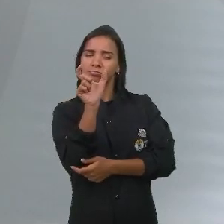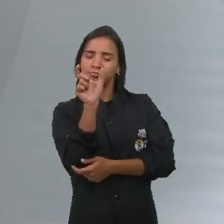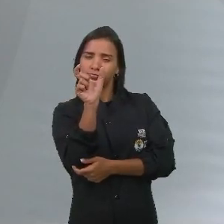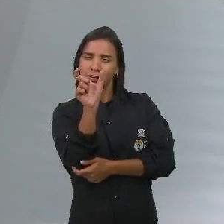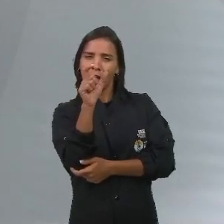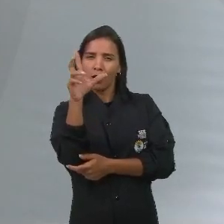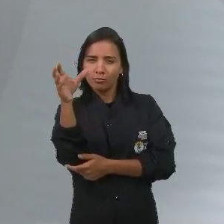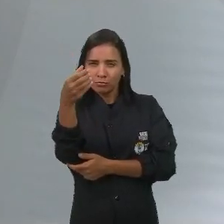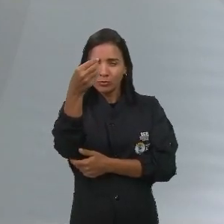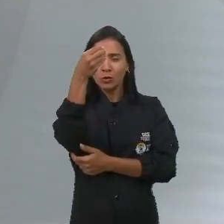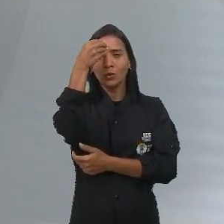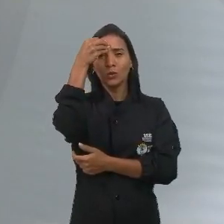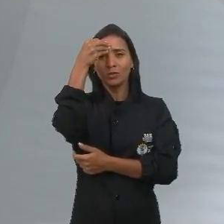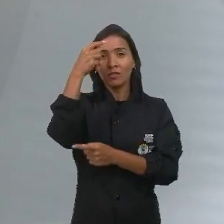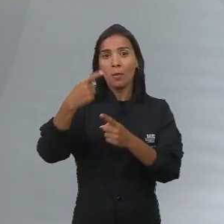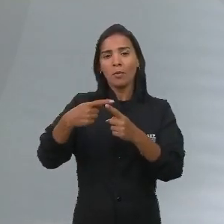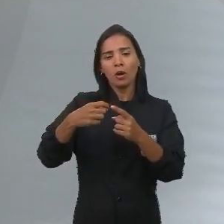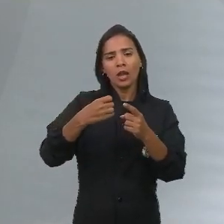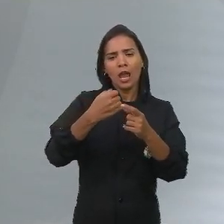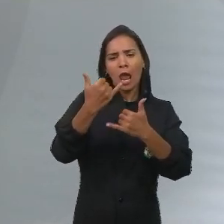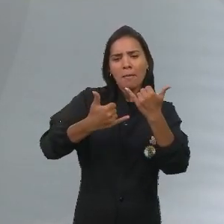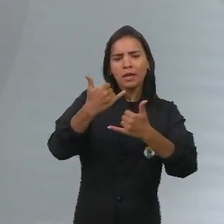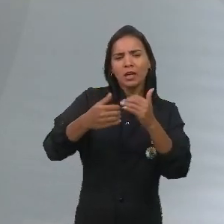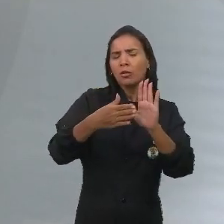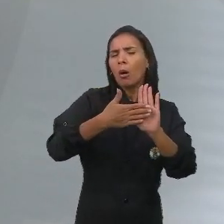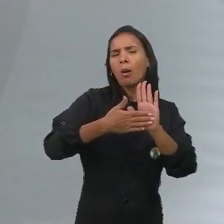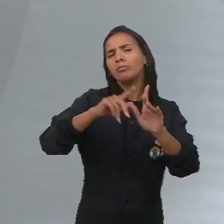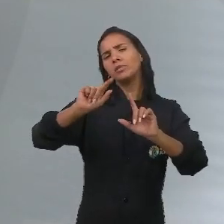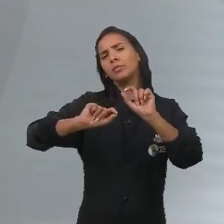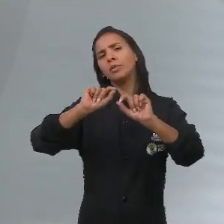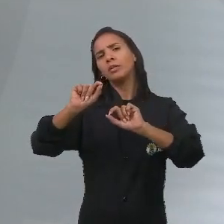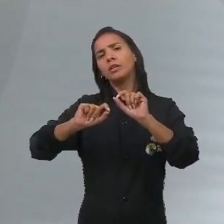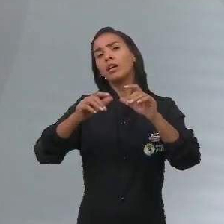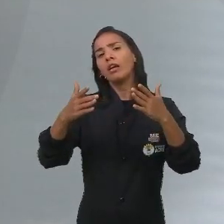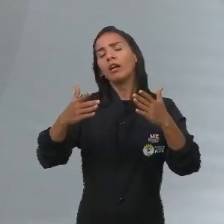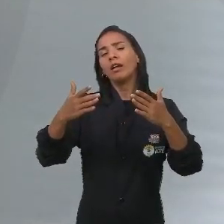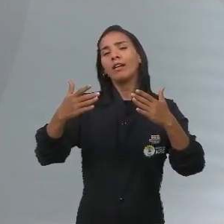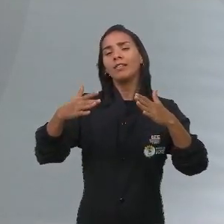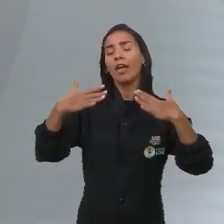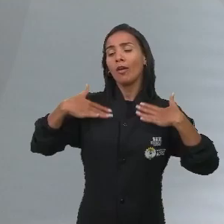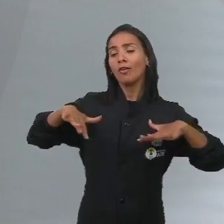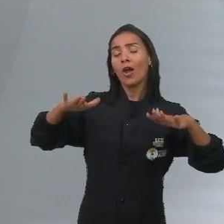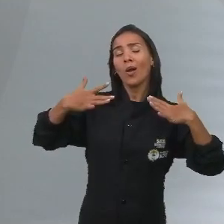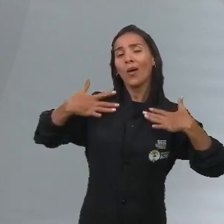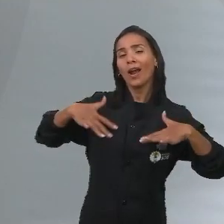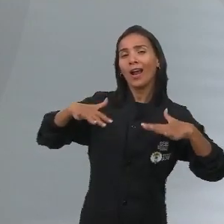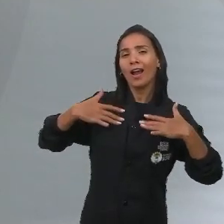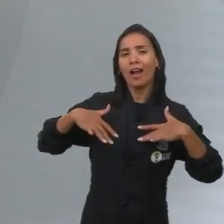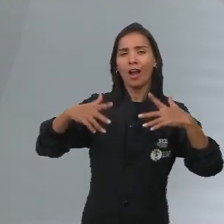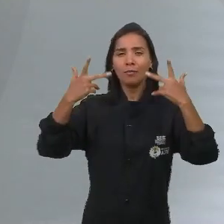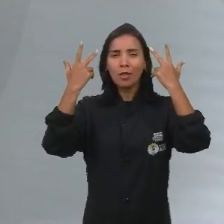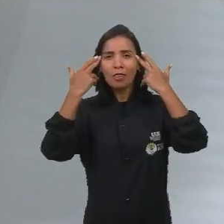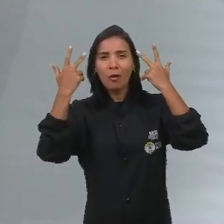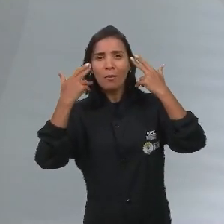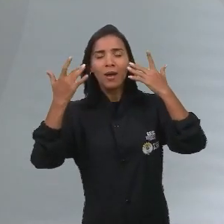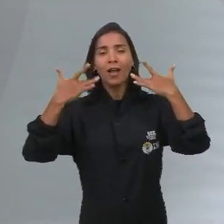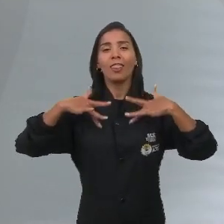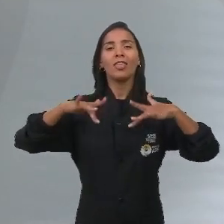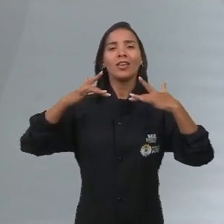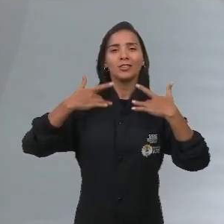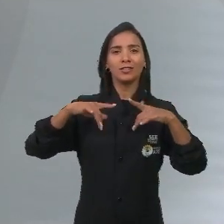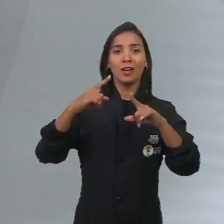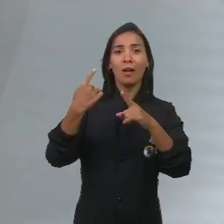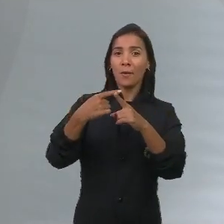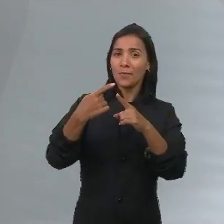a brincadeira propõe o qu o que que ela te leva o que que ela te do ludicidade uma coisa mais din um aprendizado e um conhecimento mais